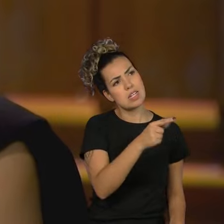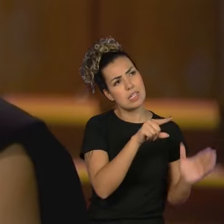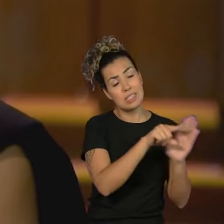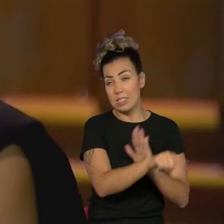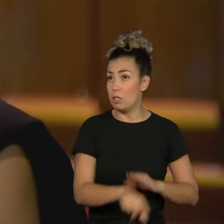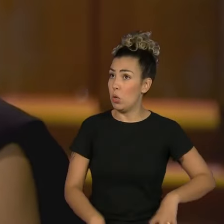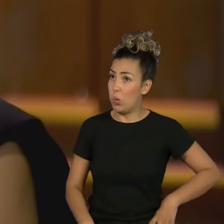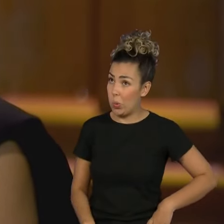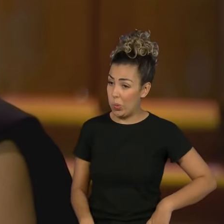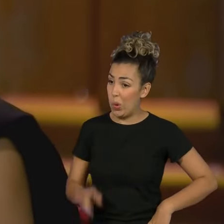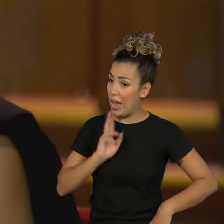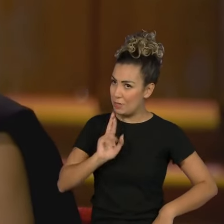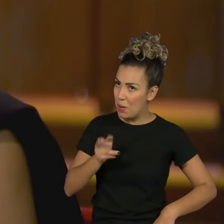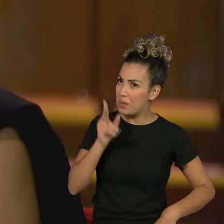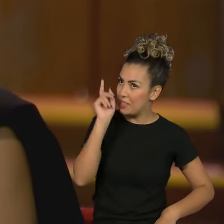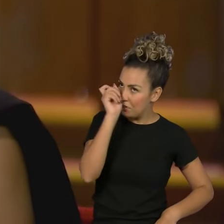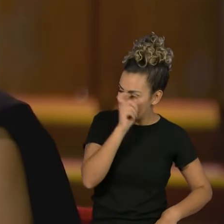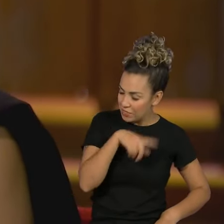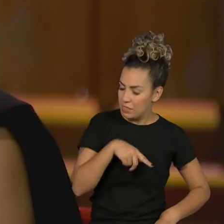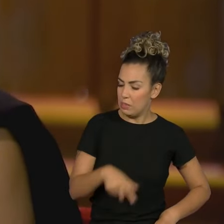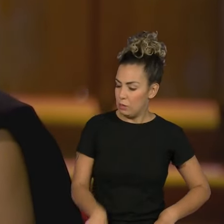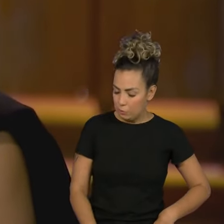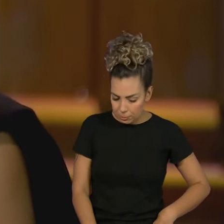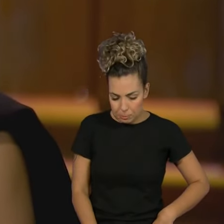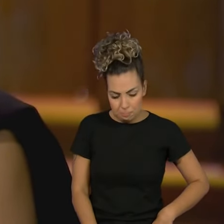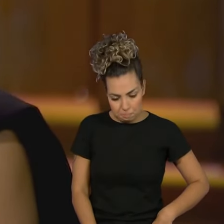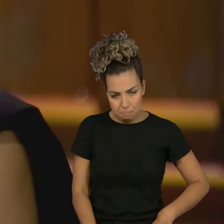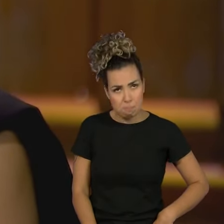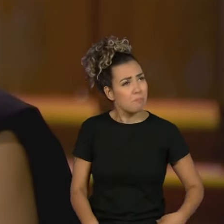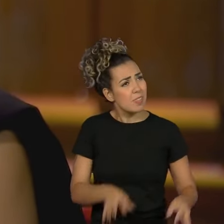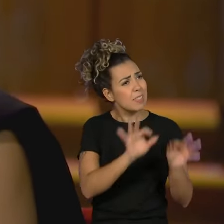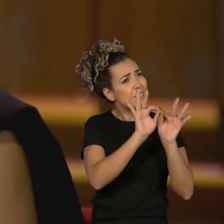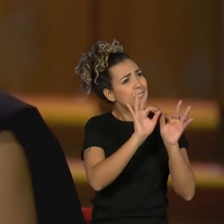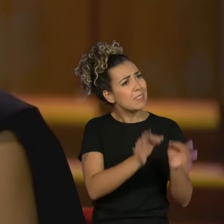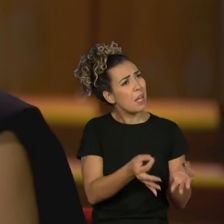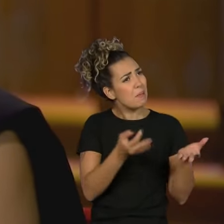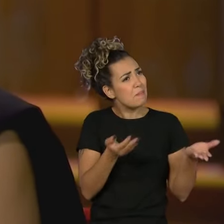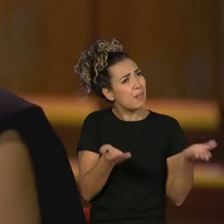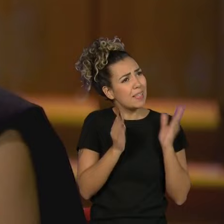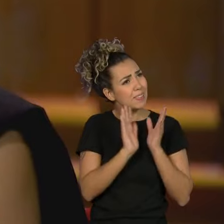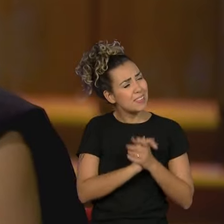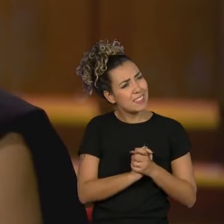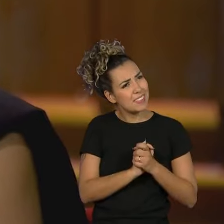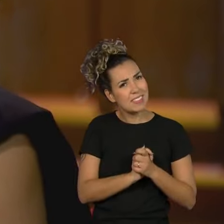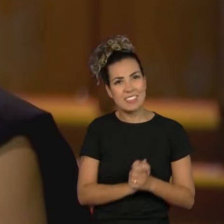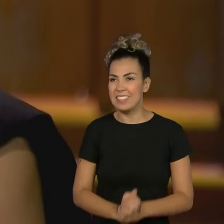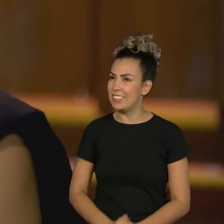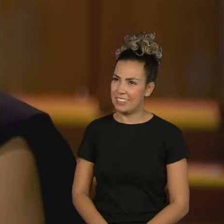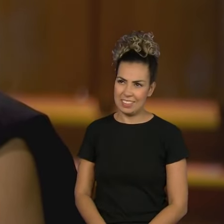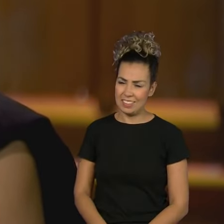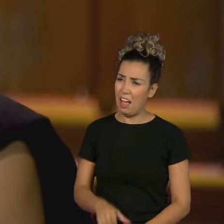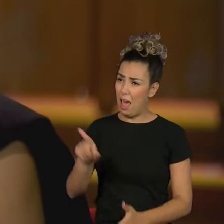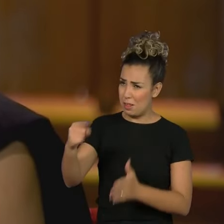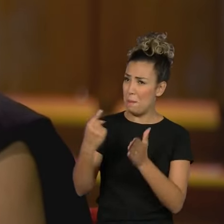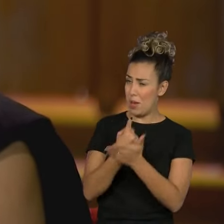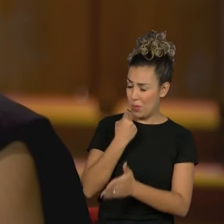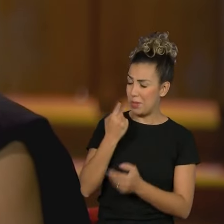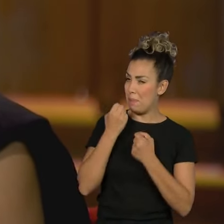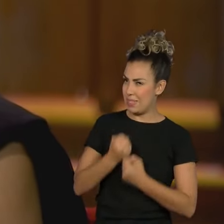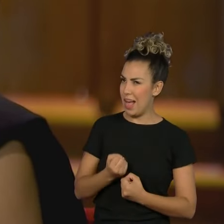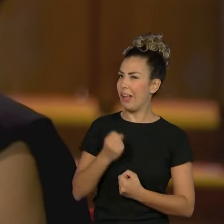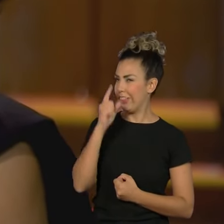difícil eh é a mais simples que tem nesse programa é é a mais difícil para